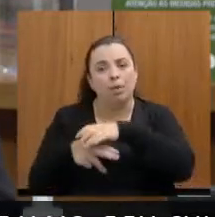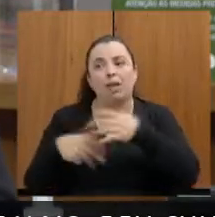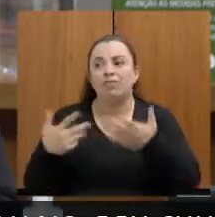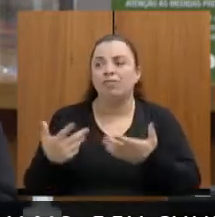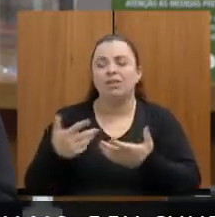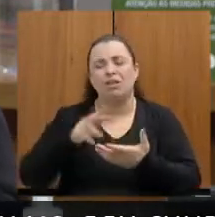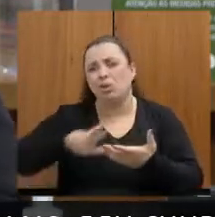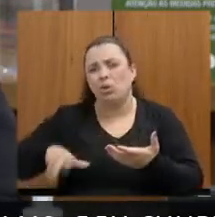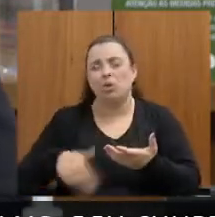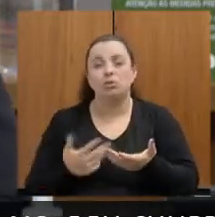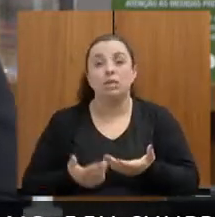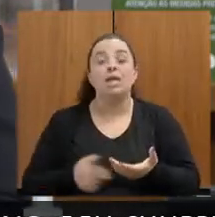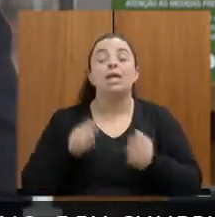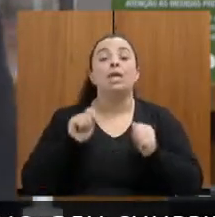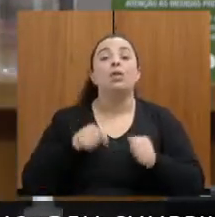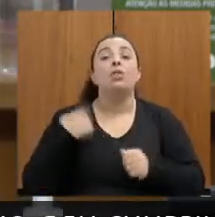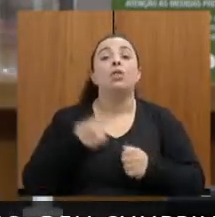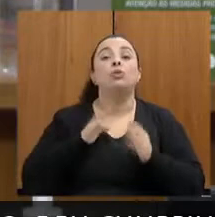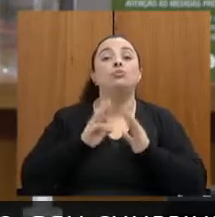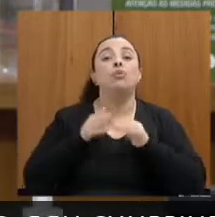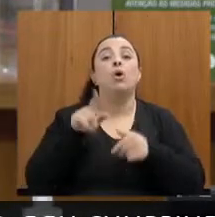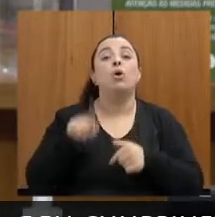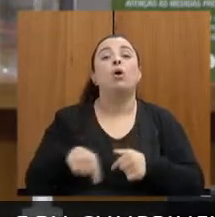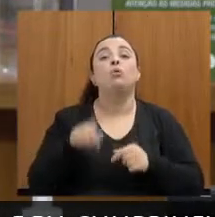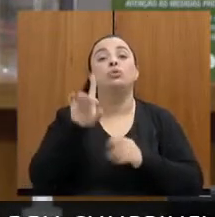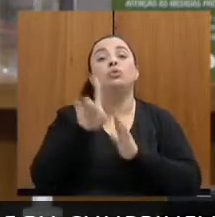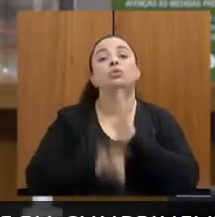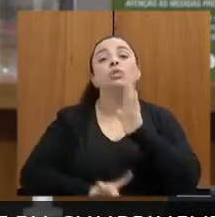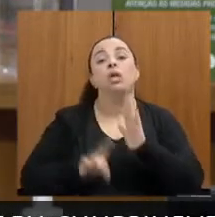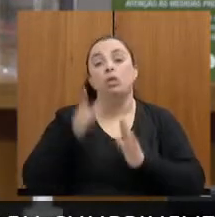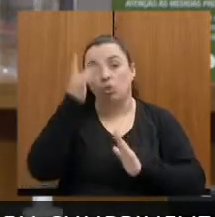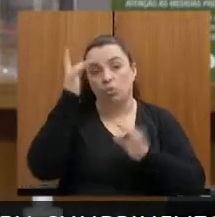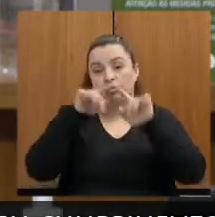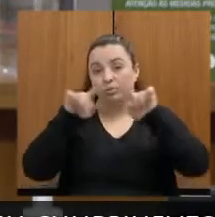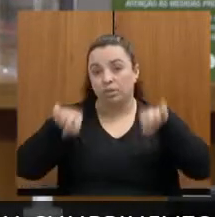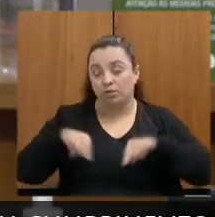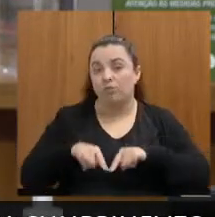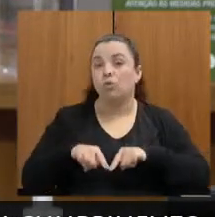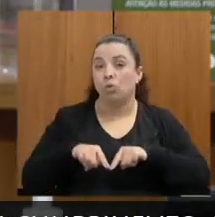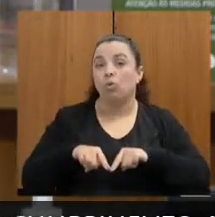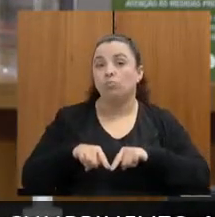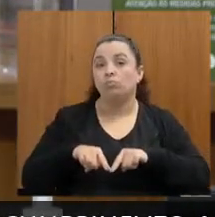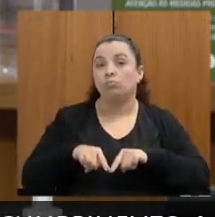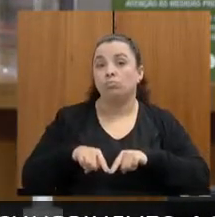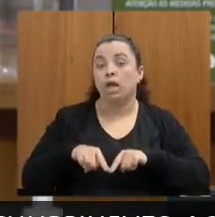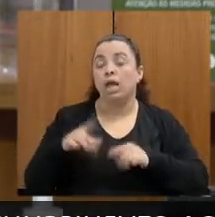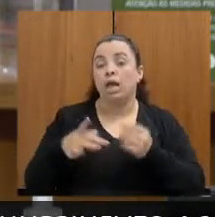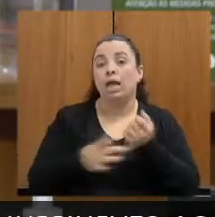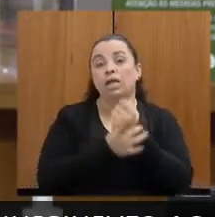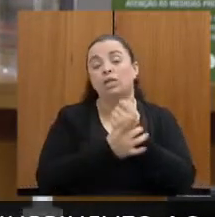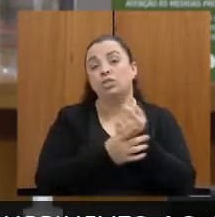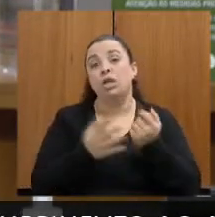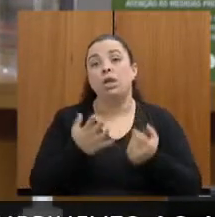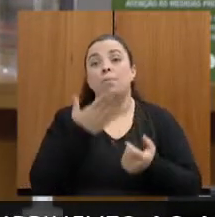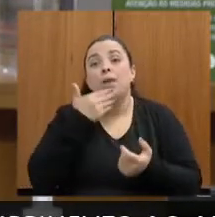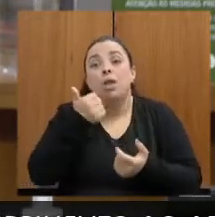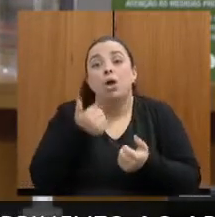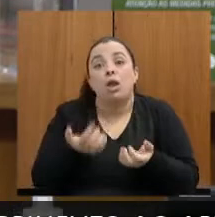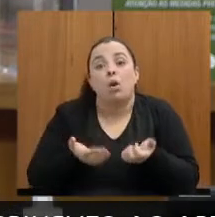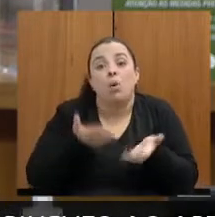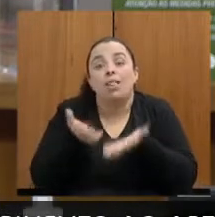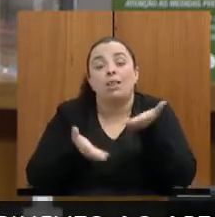é garantir o direito do servidor e melhorar o atendimento EA nossa aí a nossa edital por exemplo